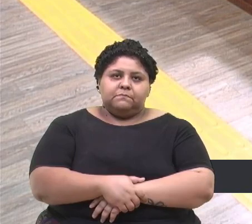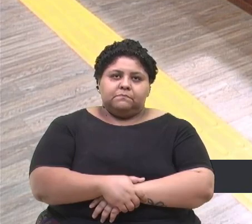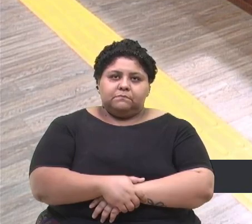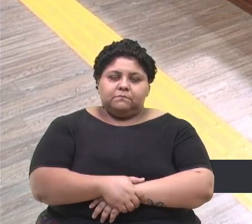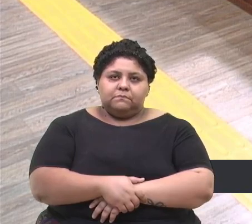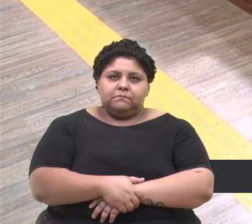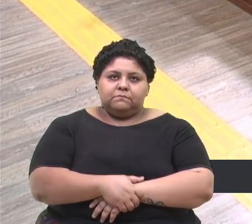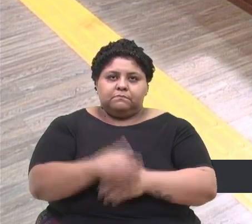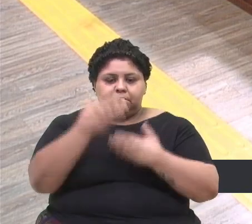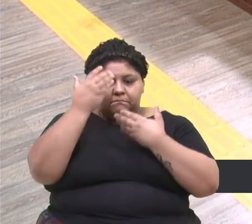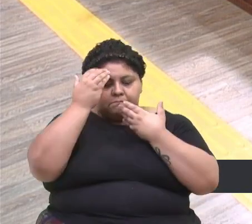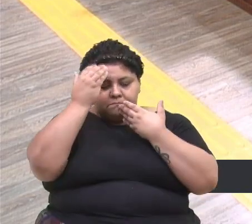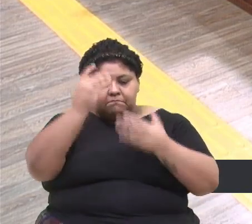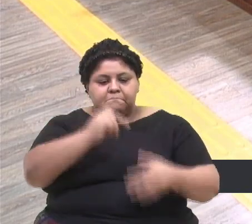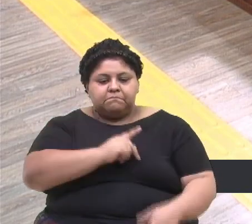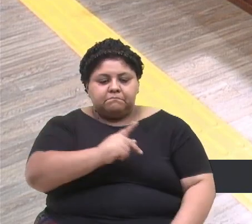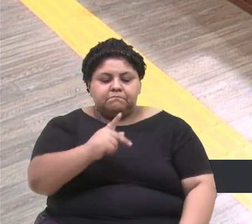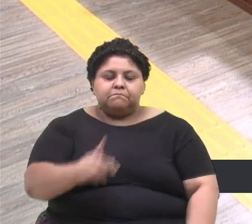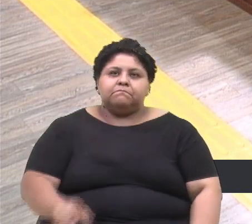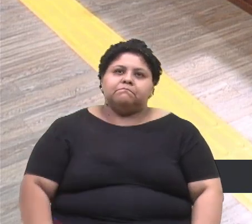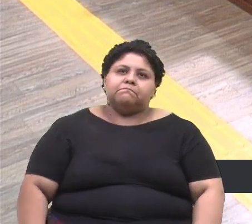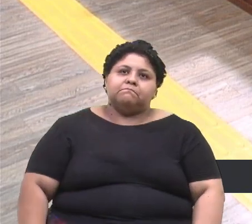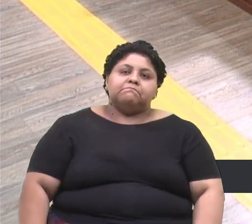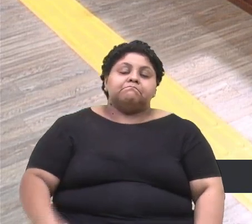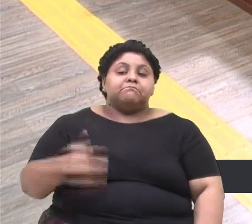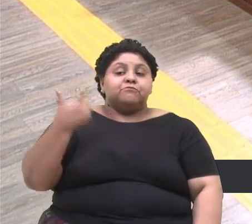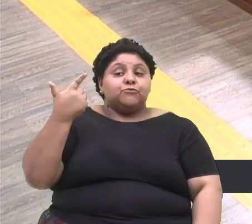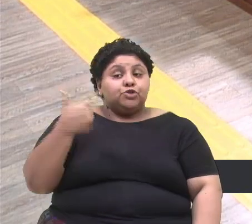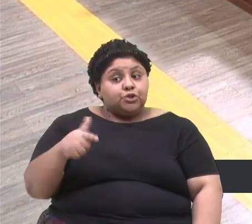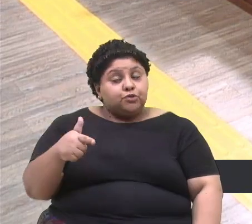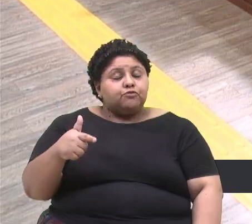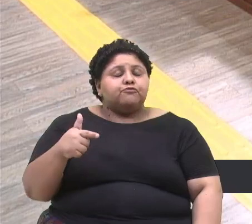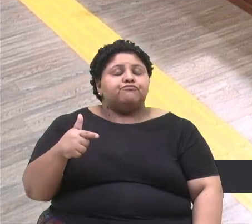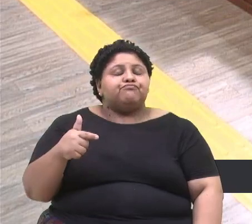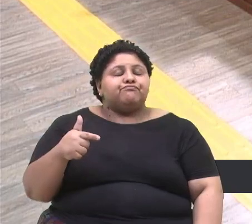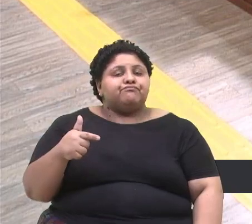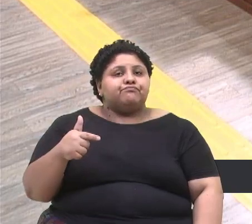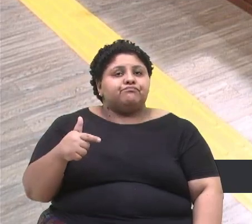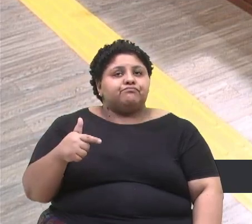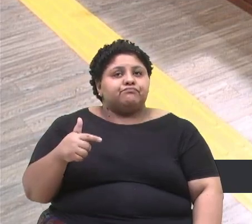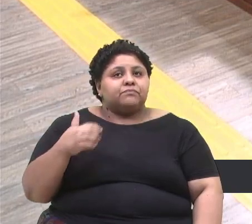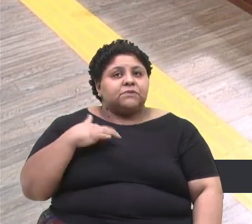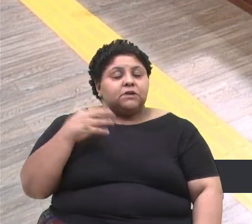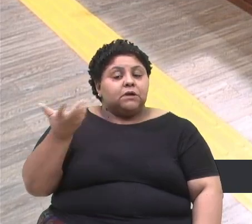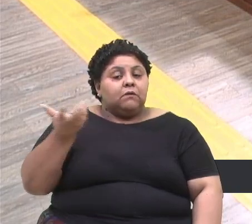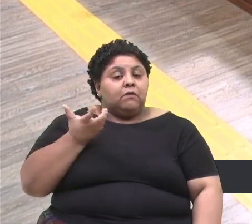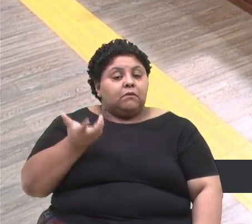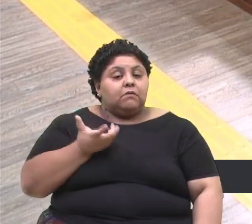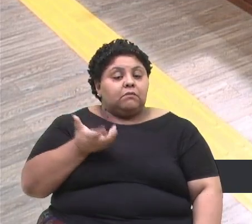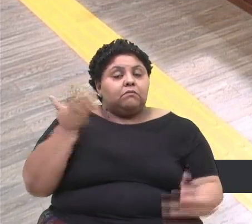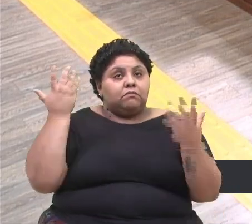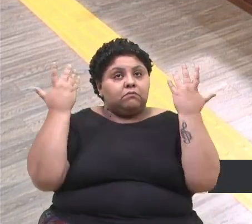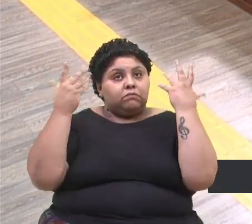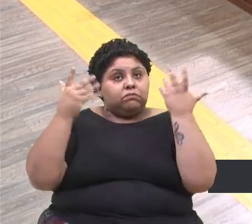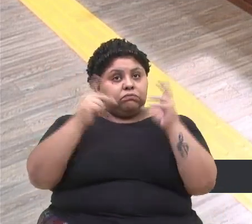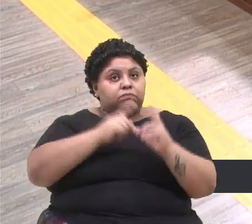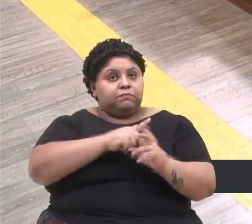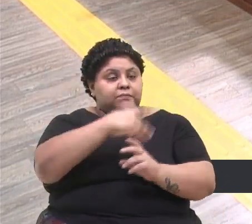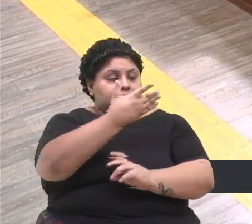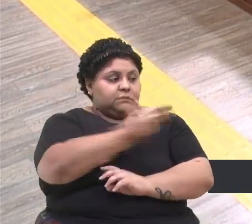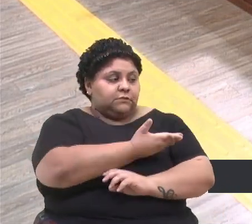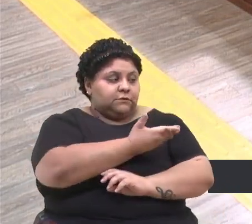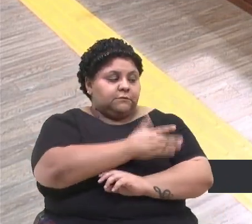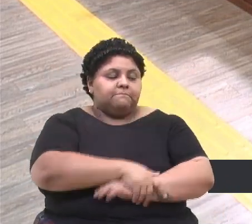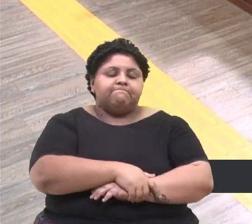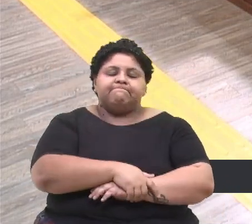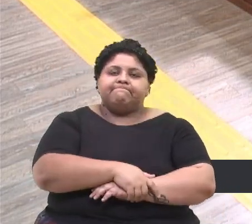Obrigado, presidente. Mais uma vez, eu quero parabenizar o senhor. Eu,